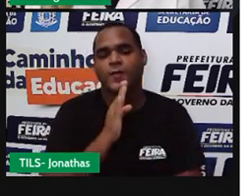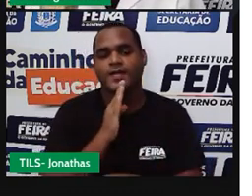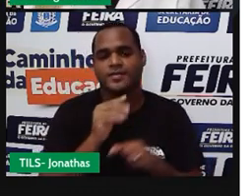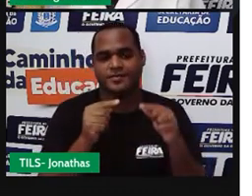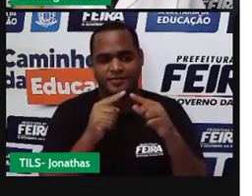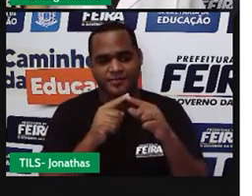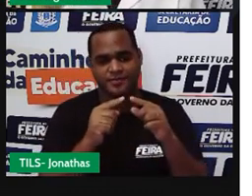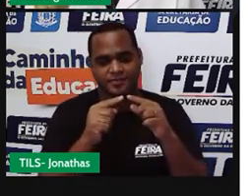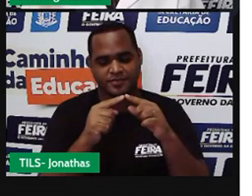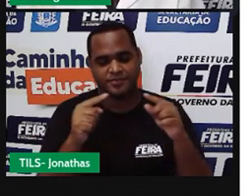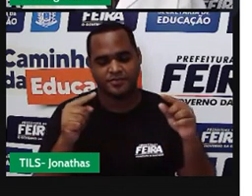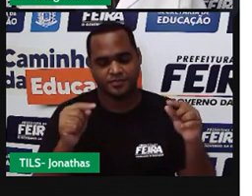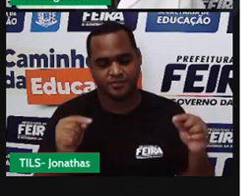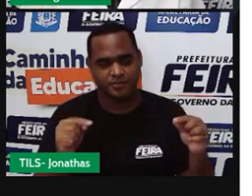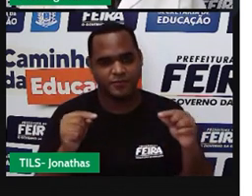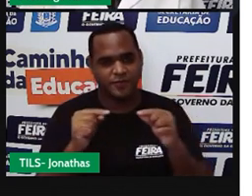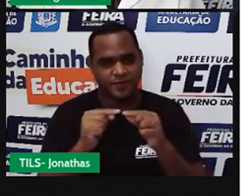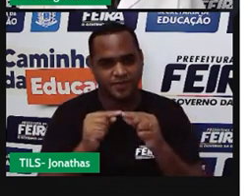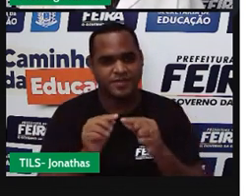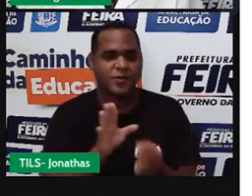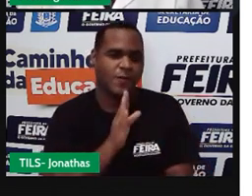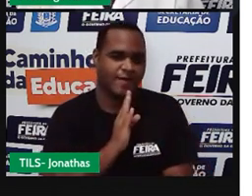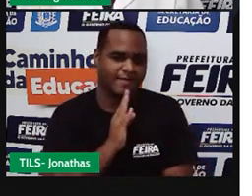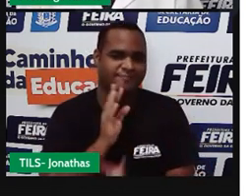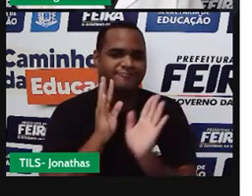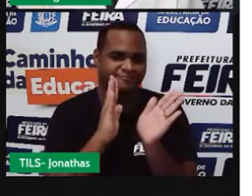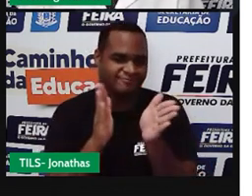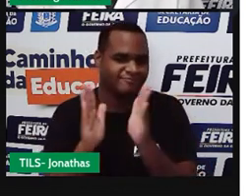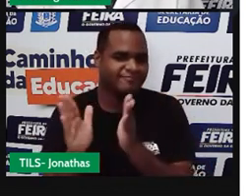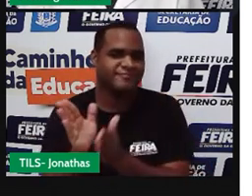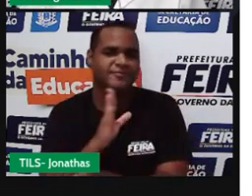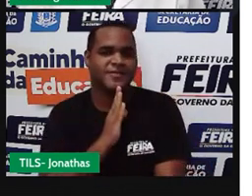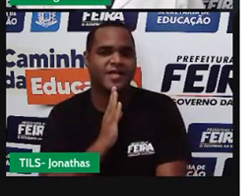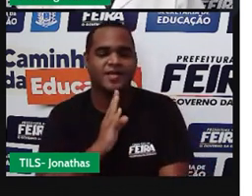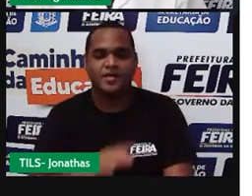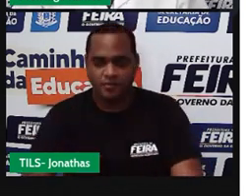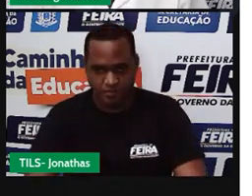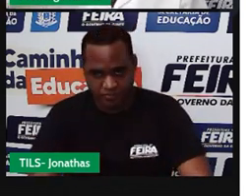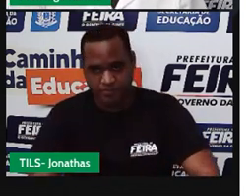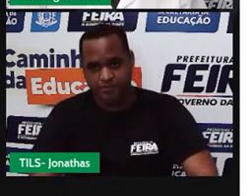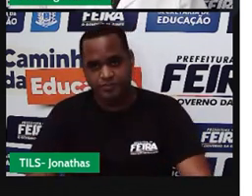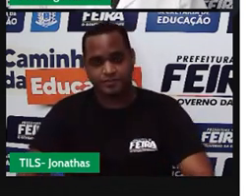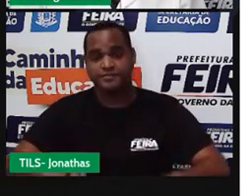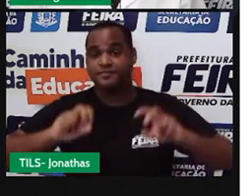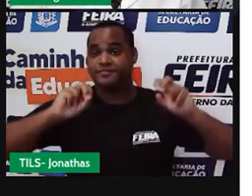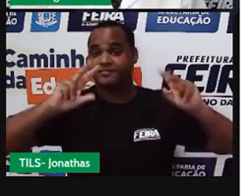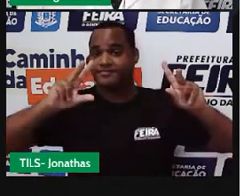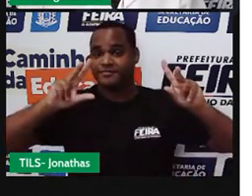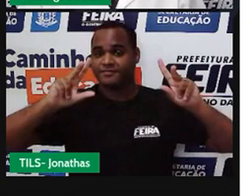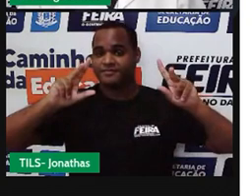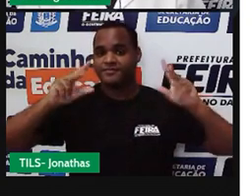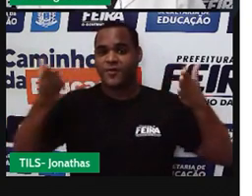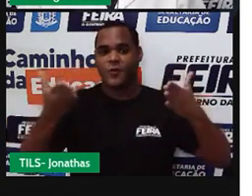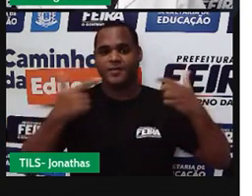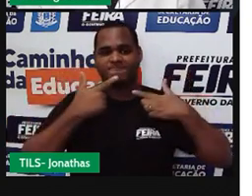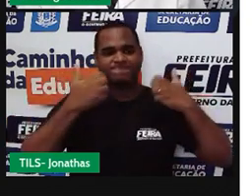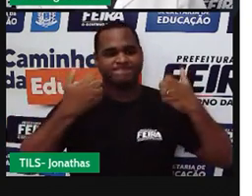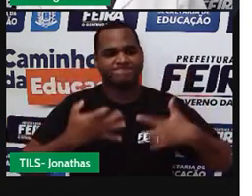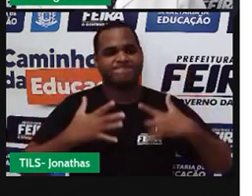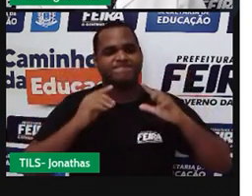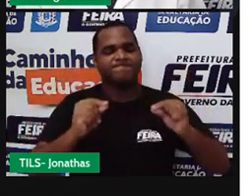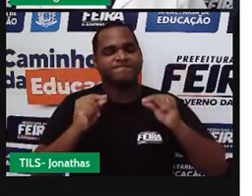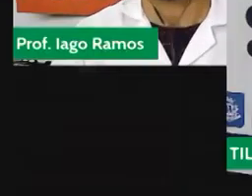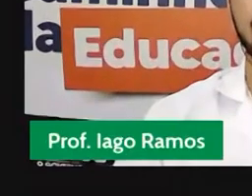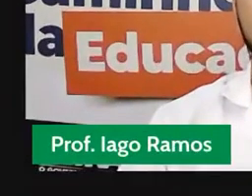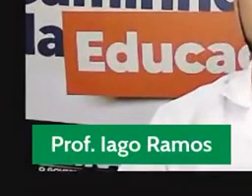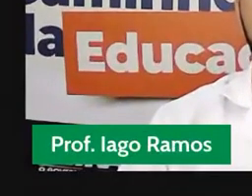eo retângulo porque você também já conhece o retângulo Beleza então pra onde é que a gente vai a gente vai